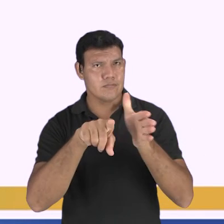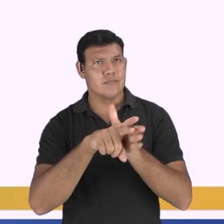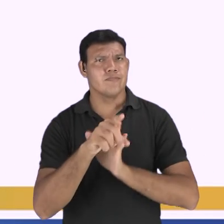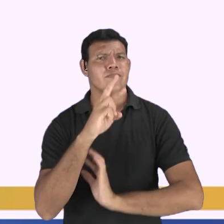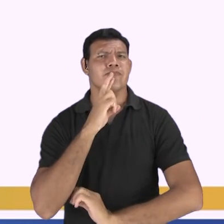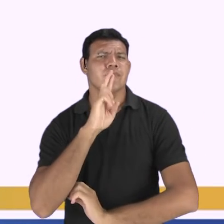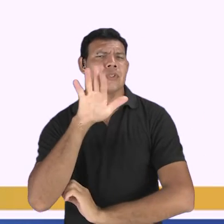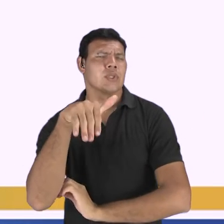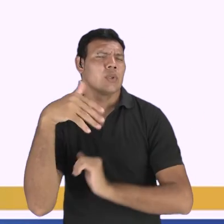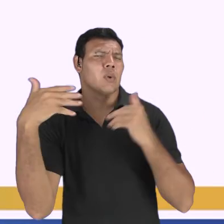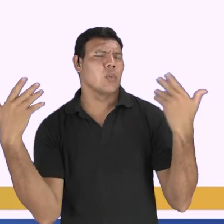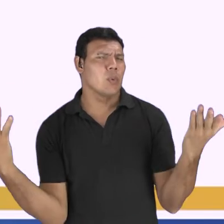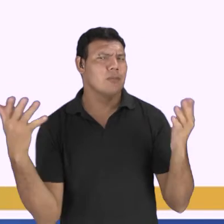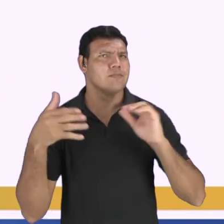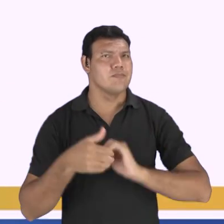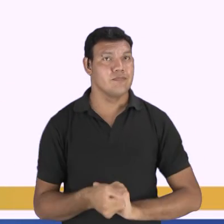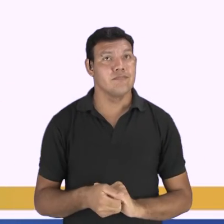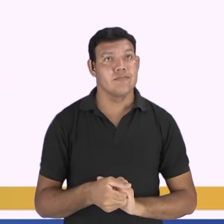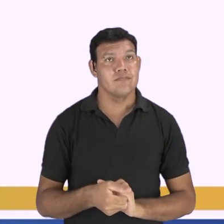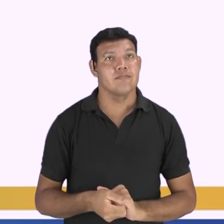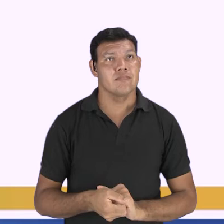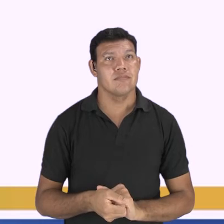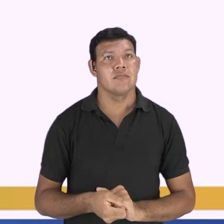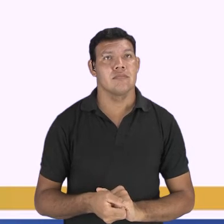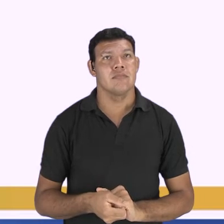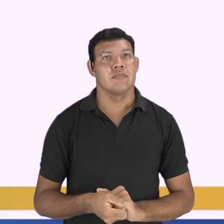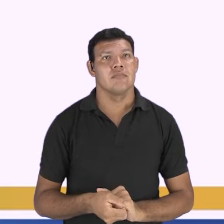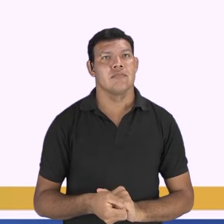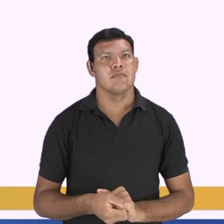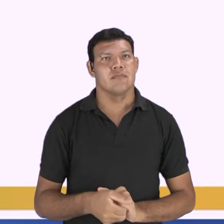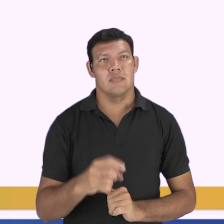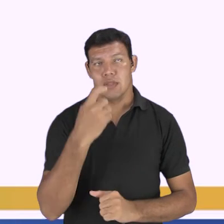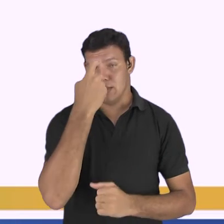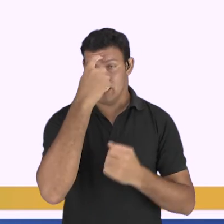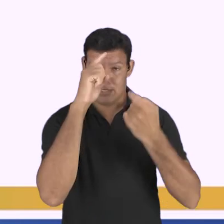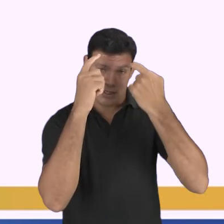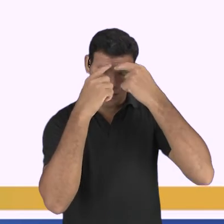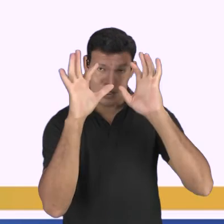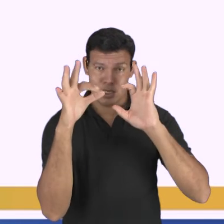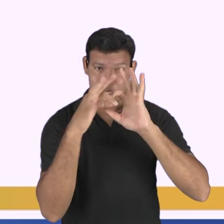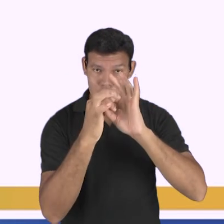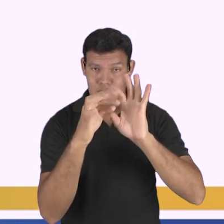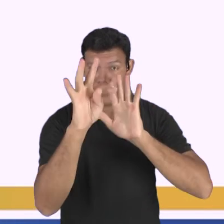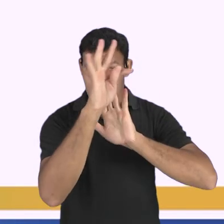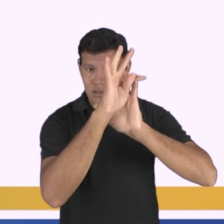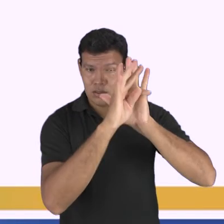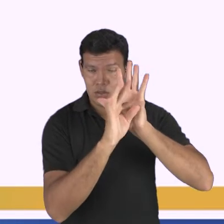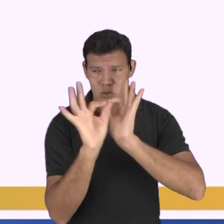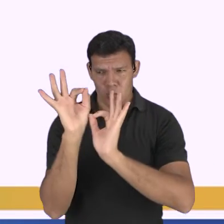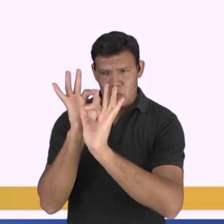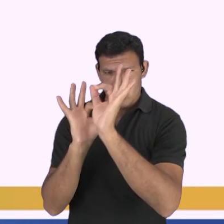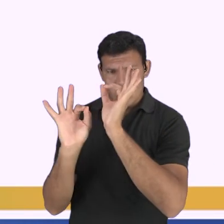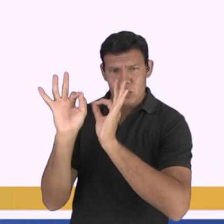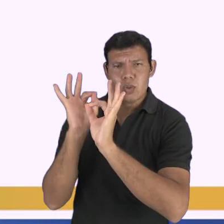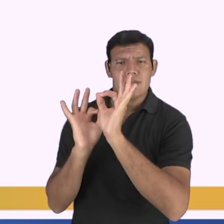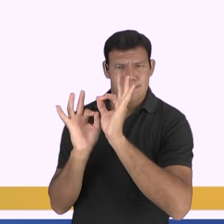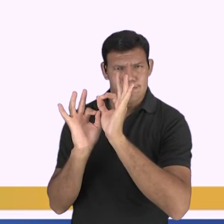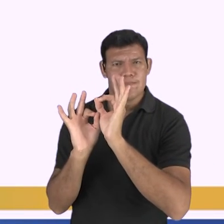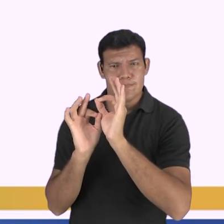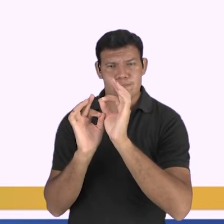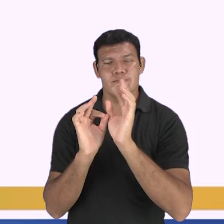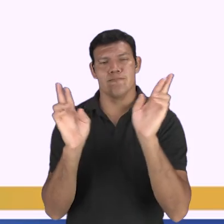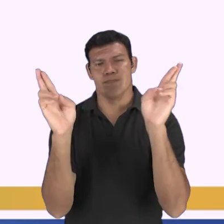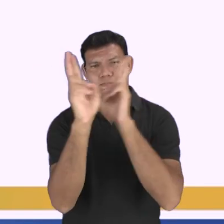resposta. Então, vamos ver. As ideias veiculadas no texto se organizam